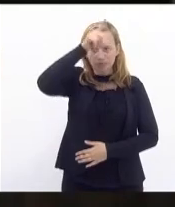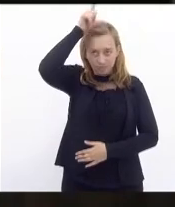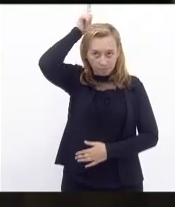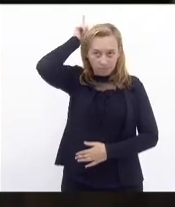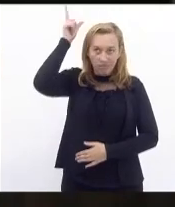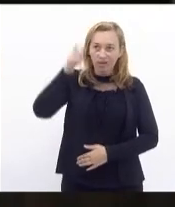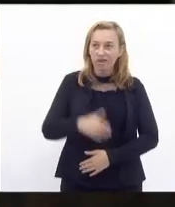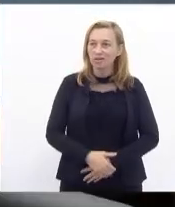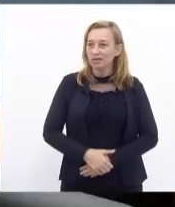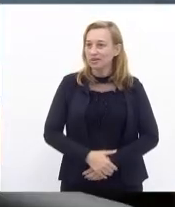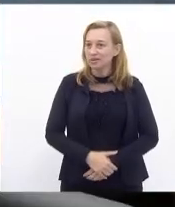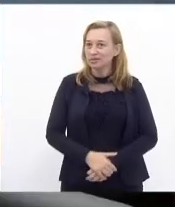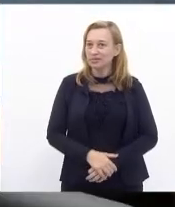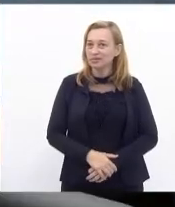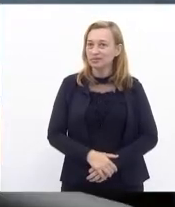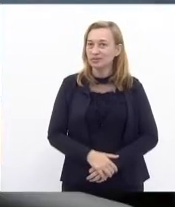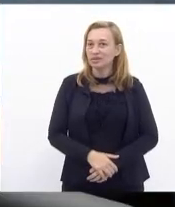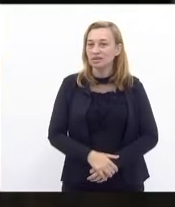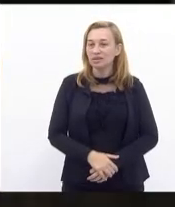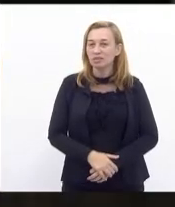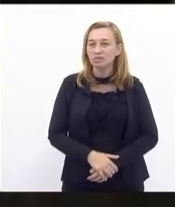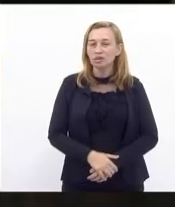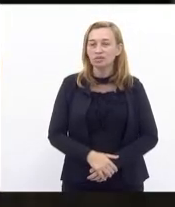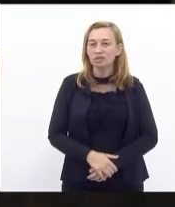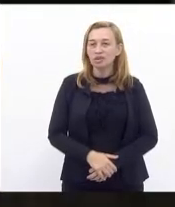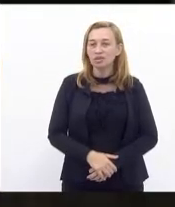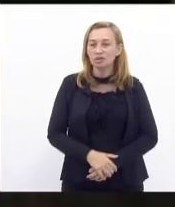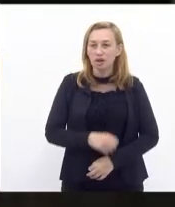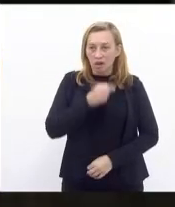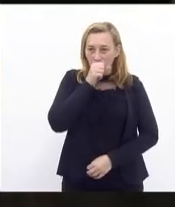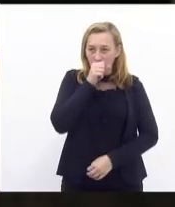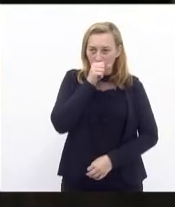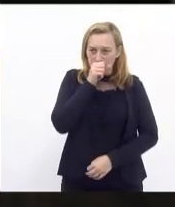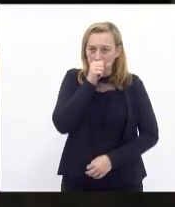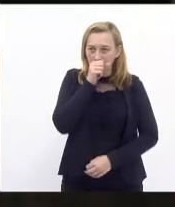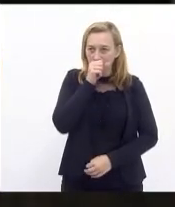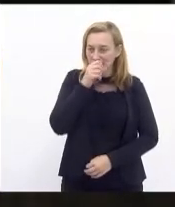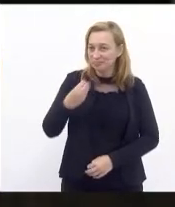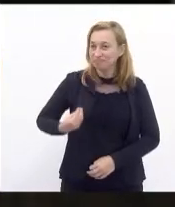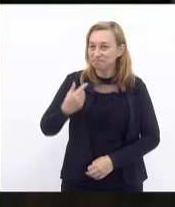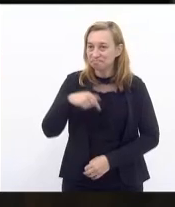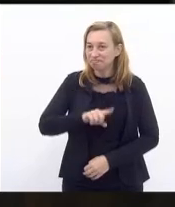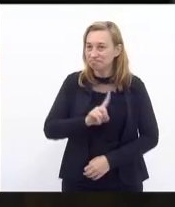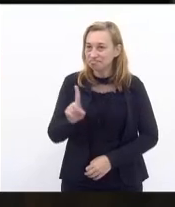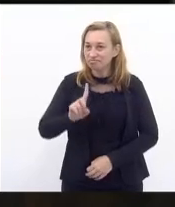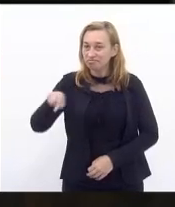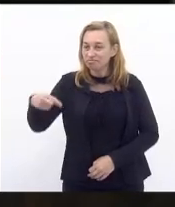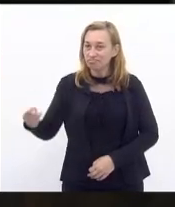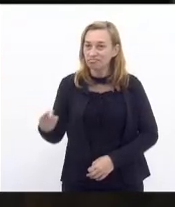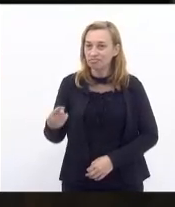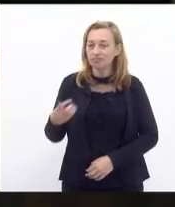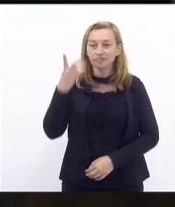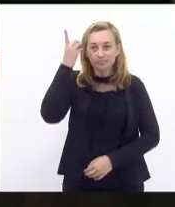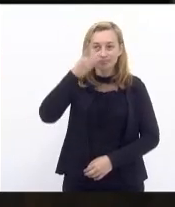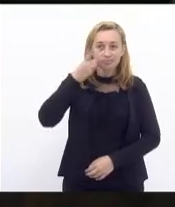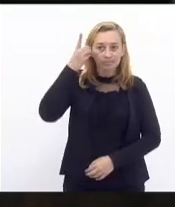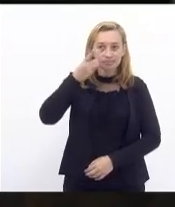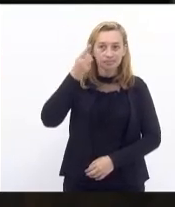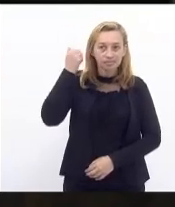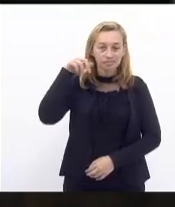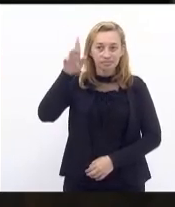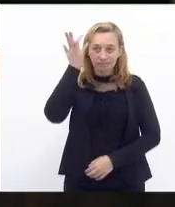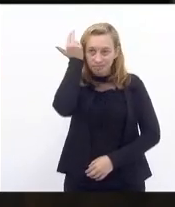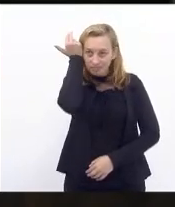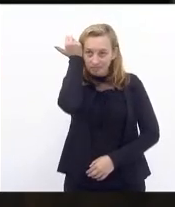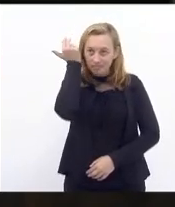Paulo. Deputado Luiz Paulo, não estando presente, próximo orador inscrito é o deputado Eliomar